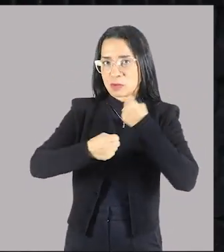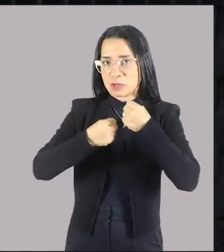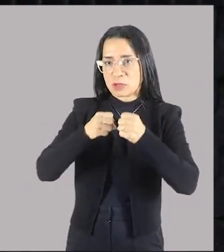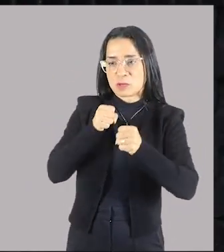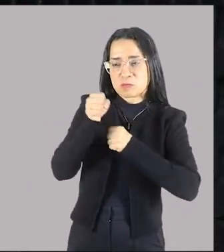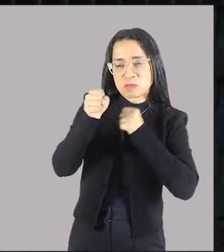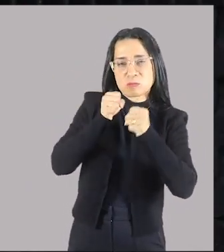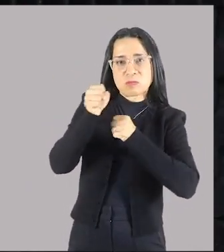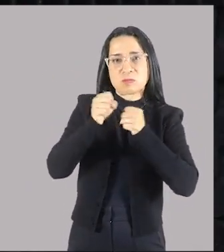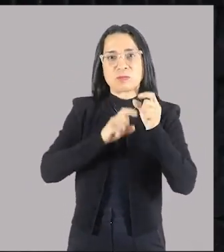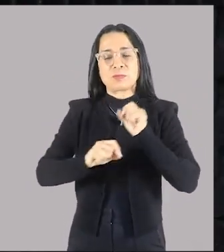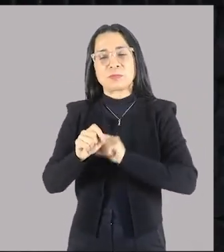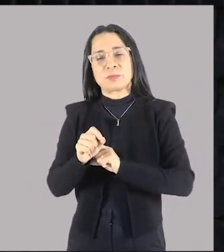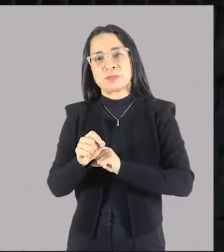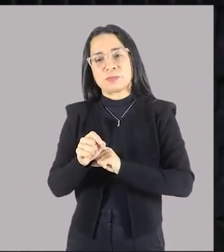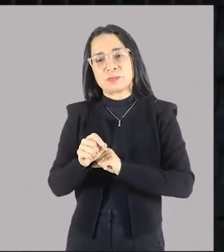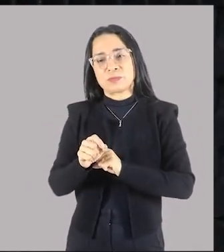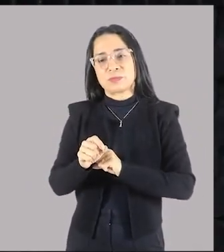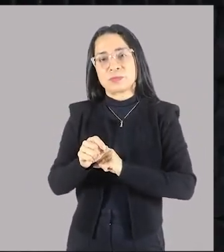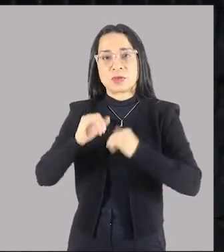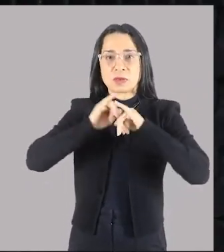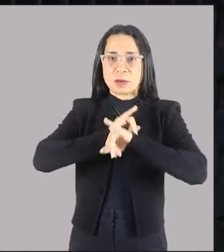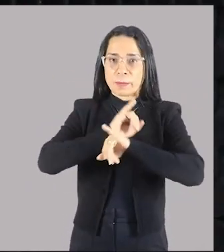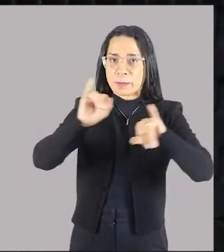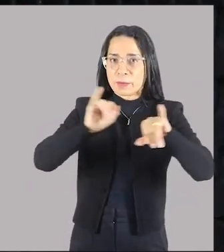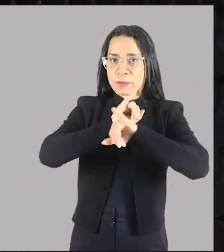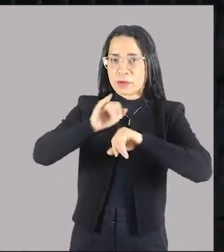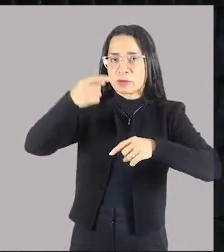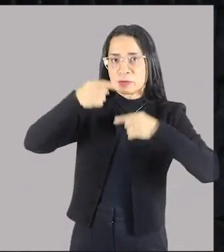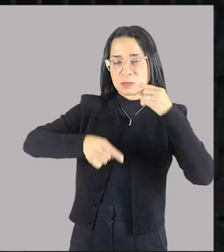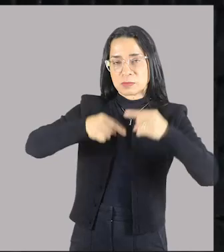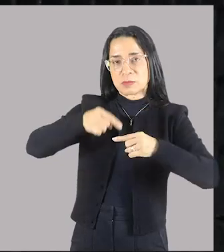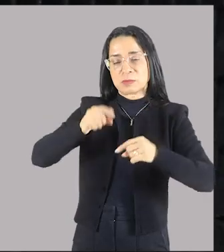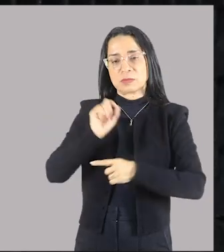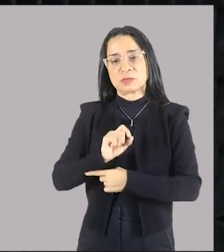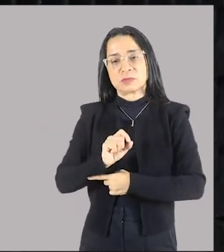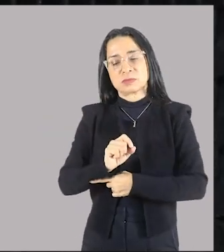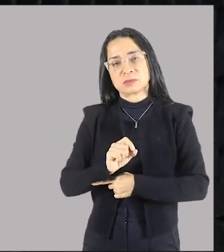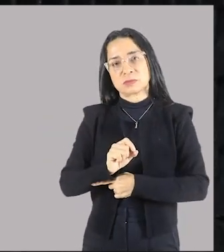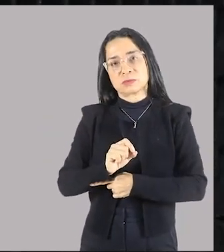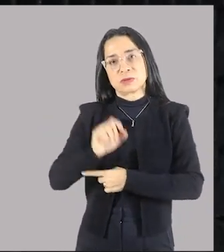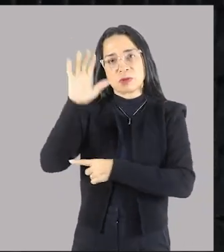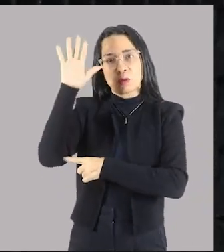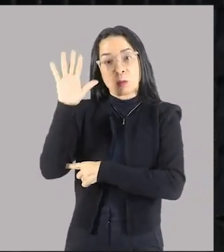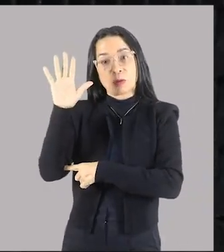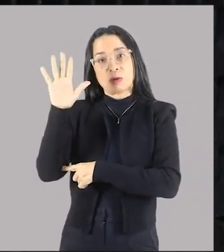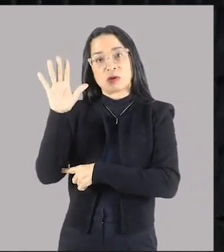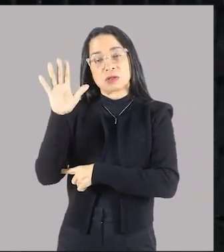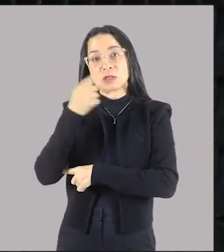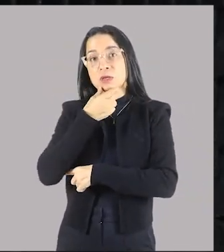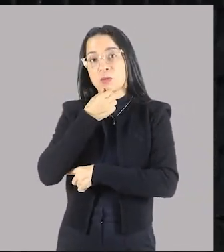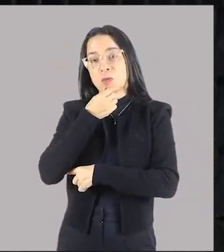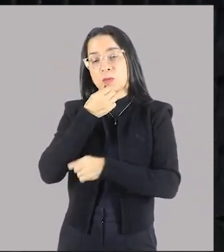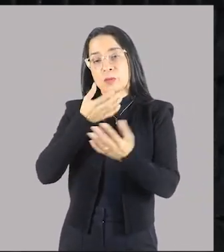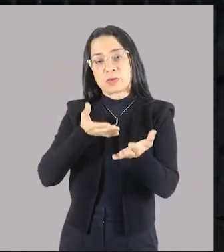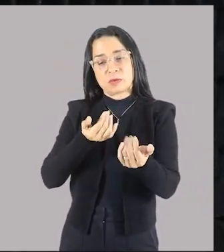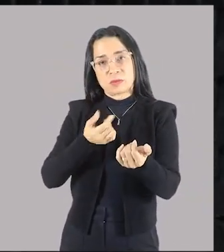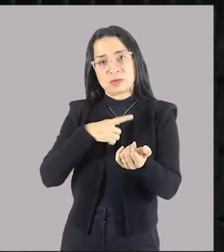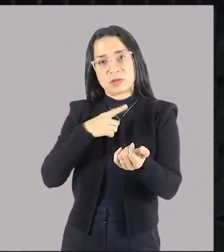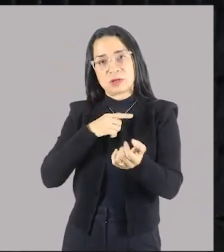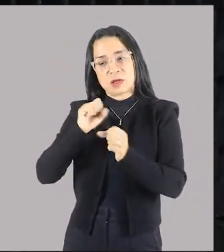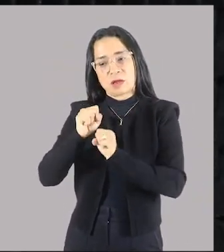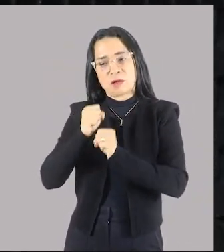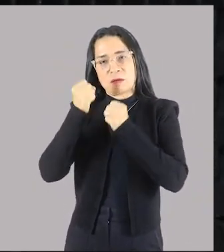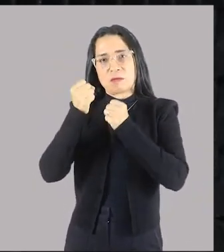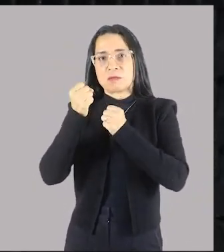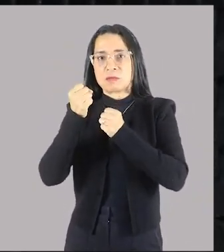um marketing político com aquela ideia de que um candidato jovem, somente ele teria força para superar os